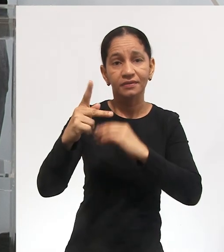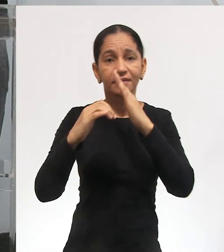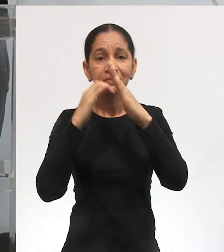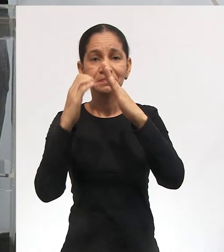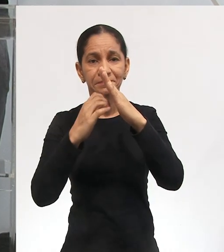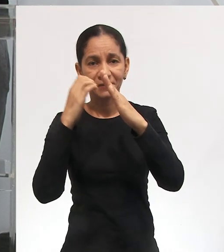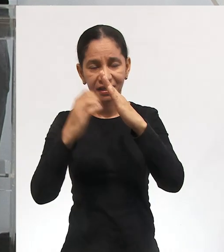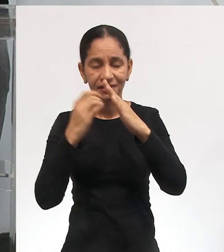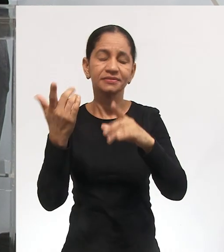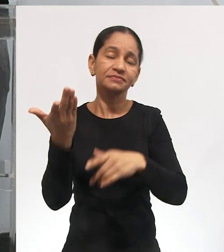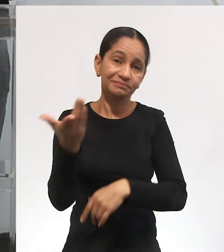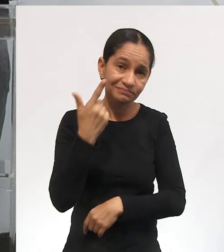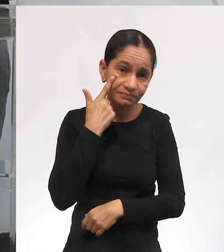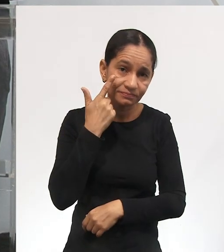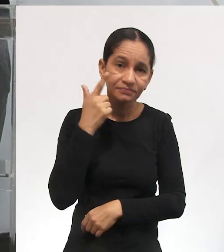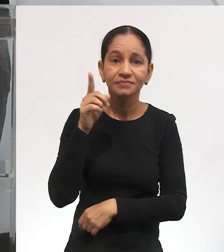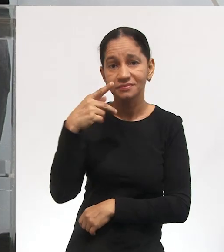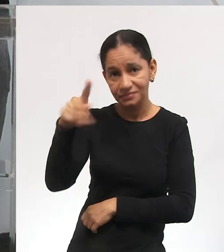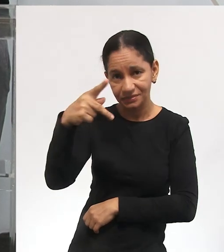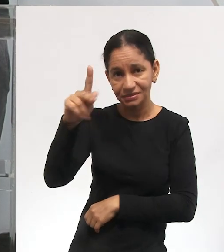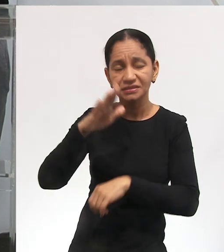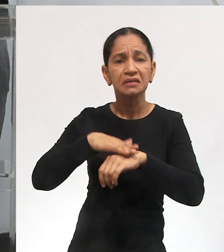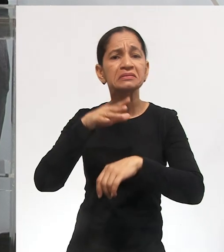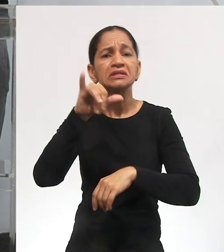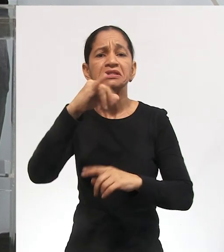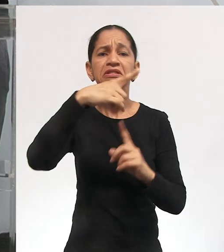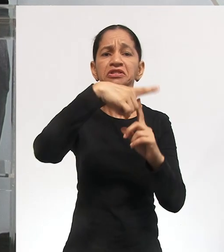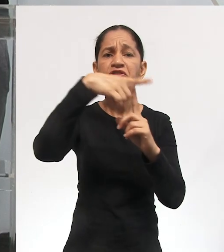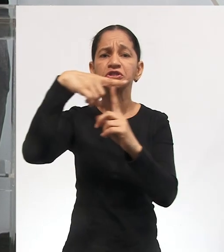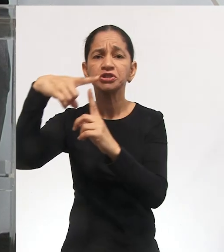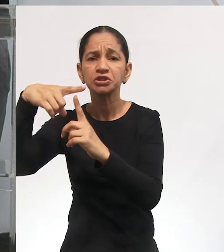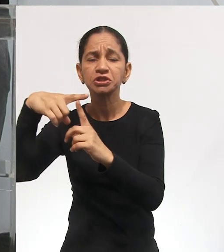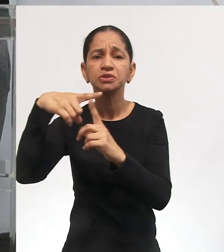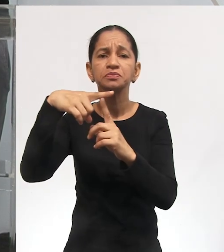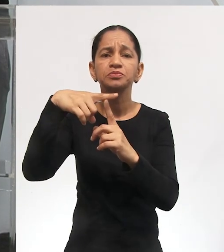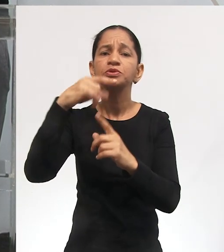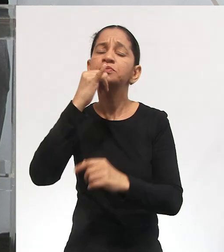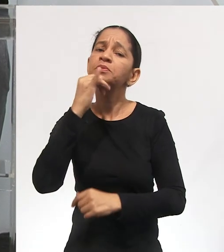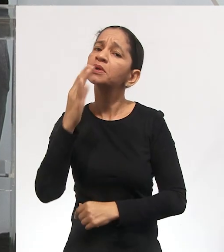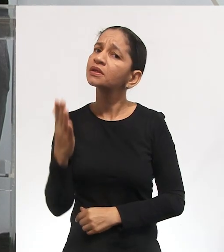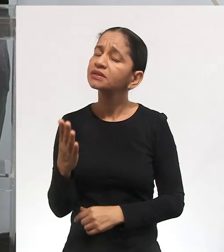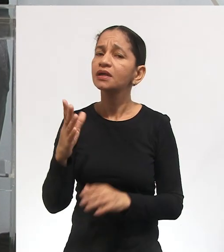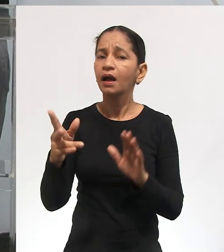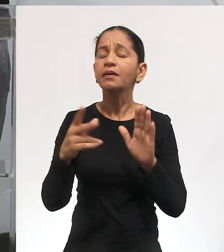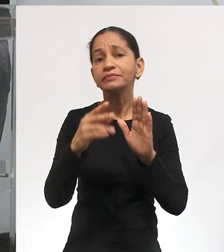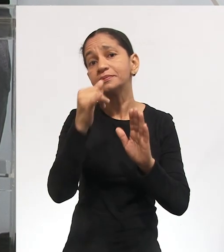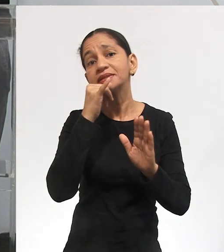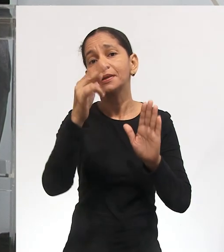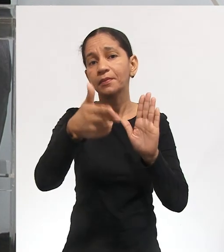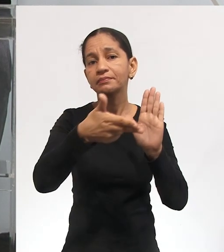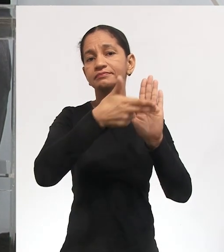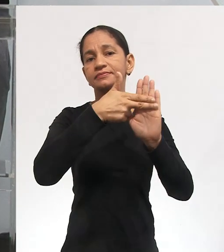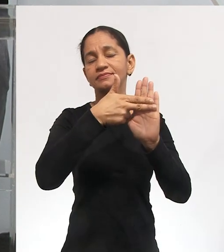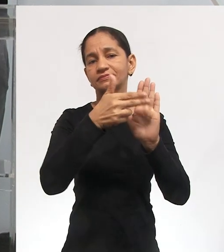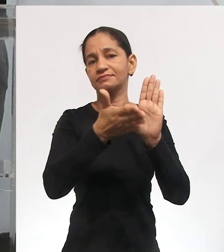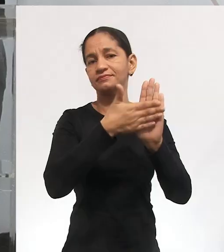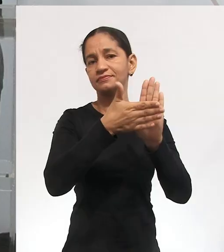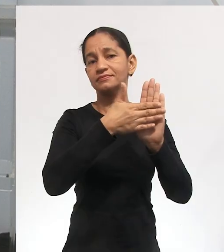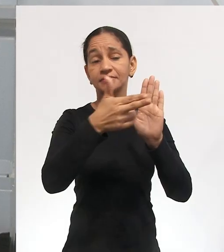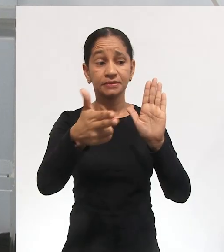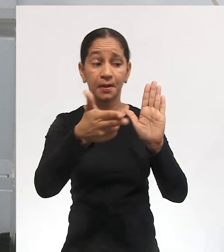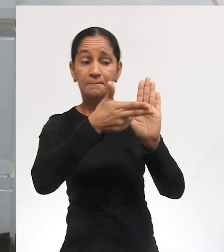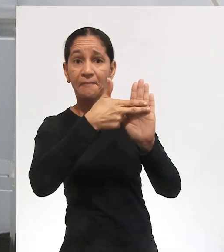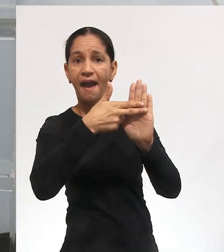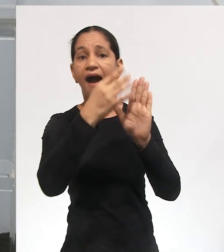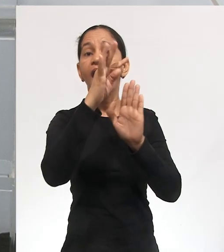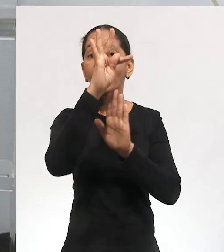gente abre uma sociedade empresarial, seja ela de que forma for, a gente declara um capital social para